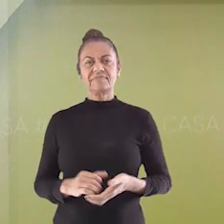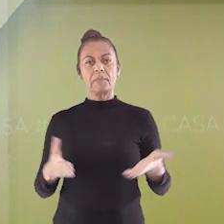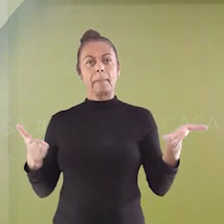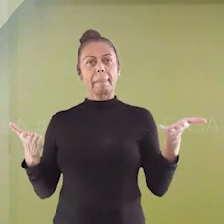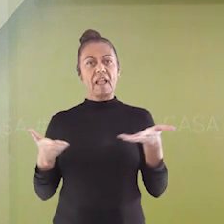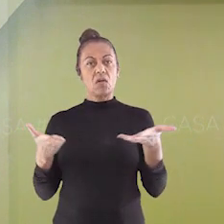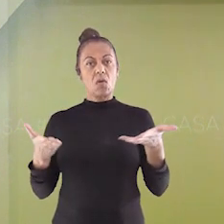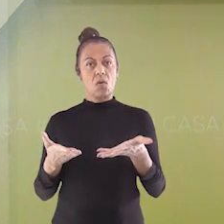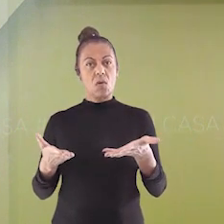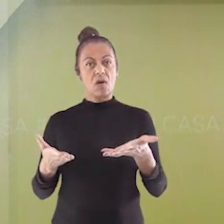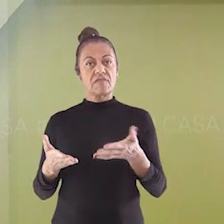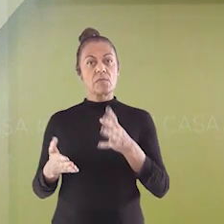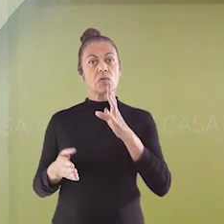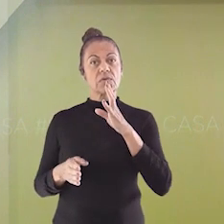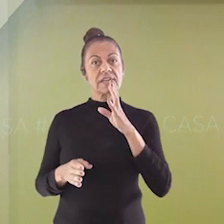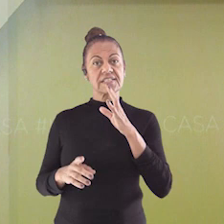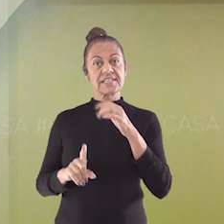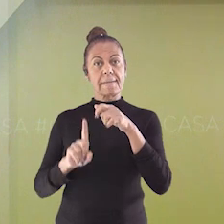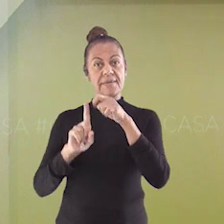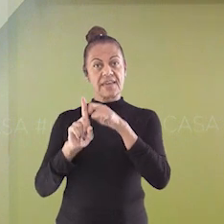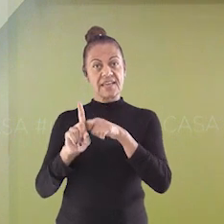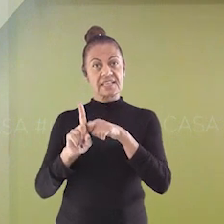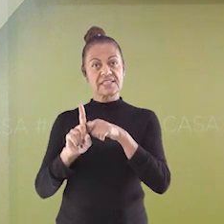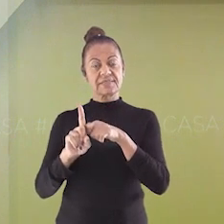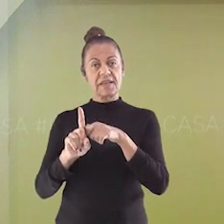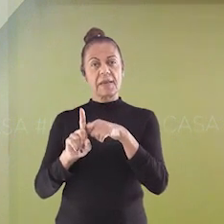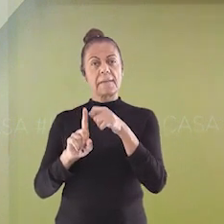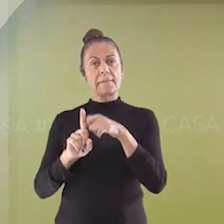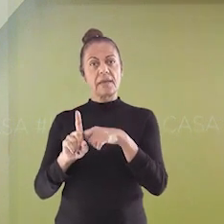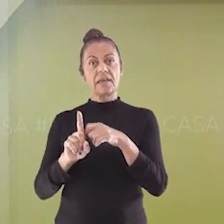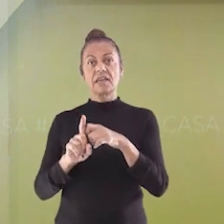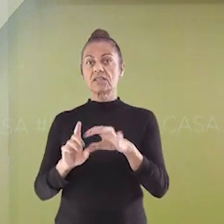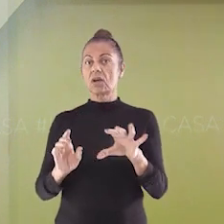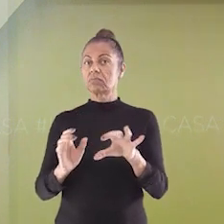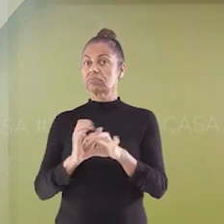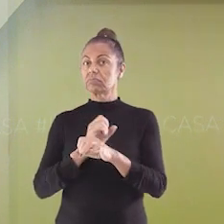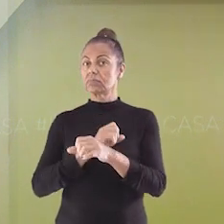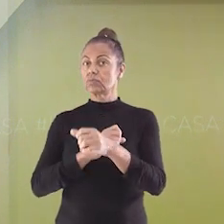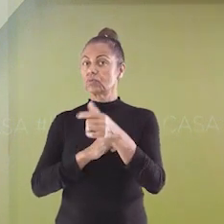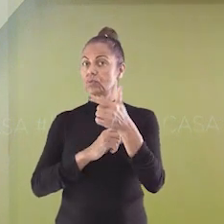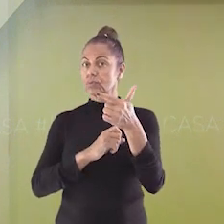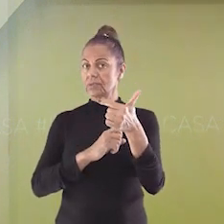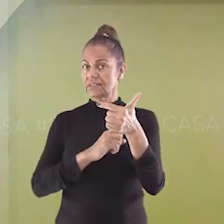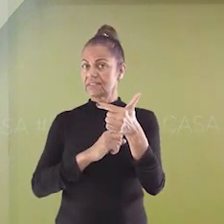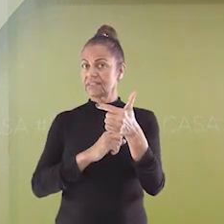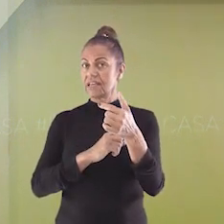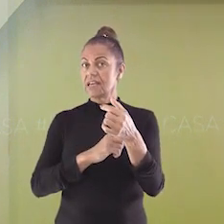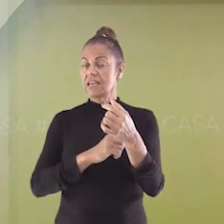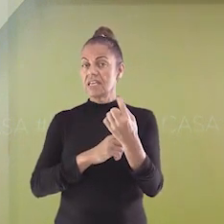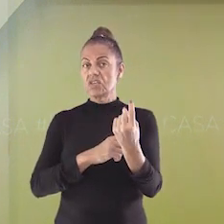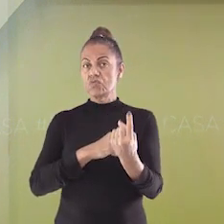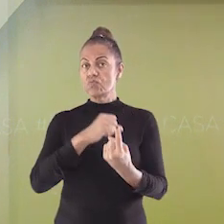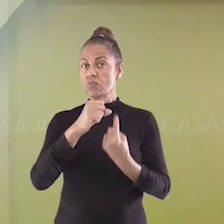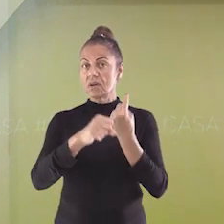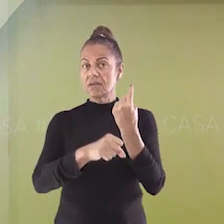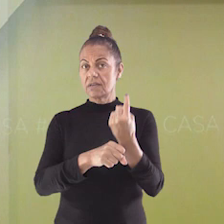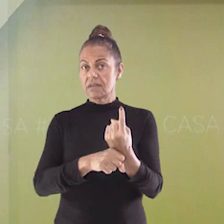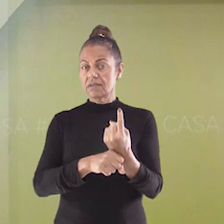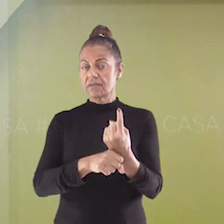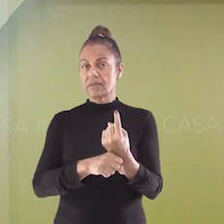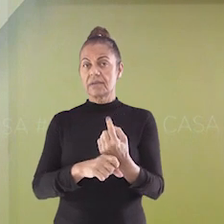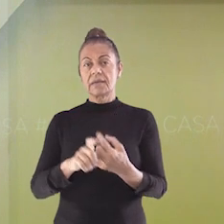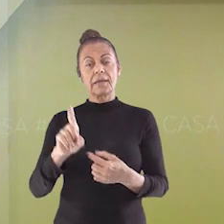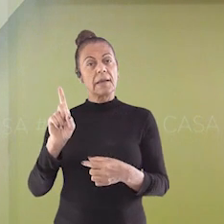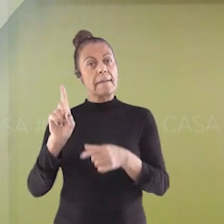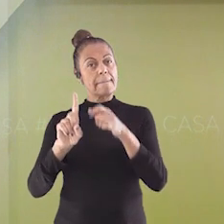Agora vamos conhecer os meses, que são 12 meses em um ano. Cada mês tem 30